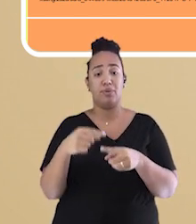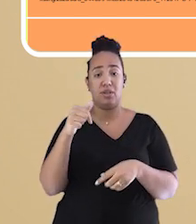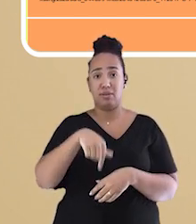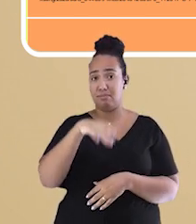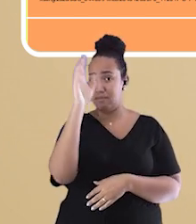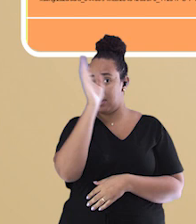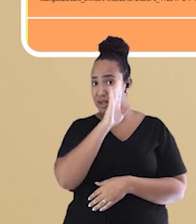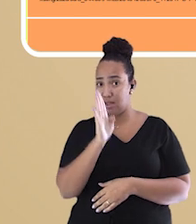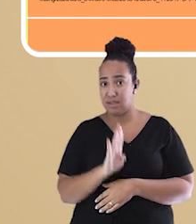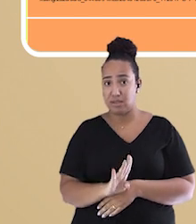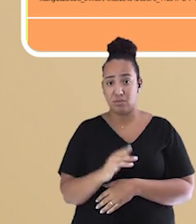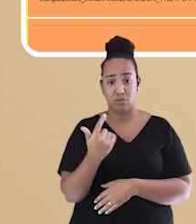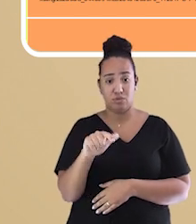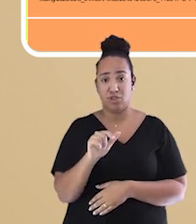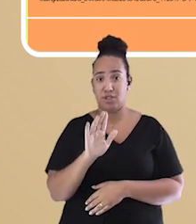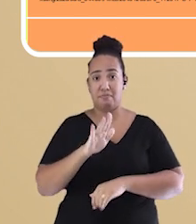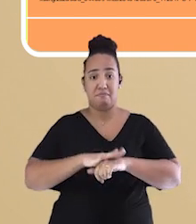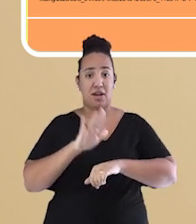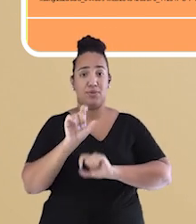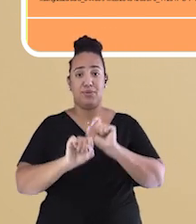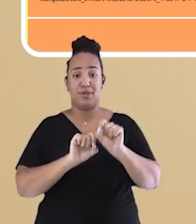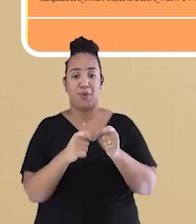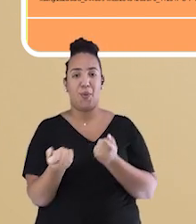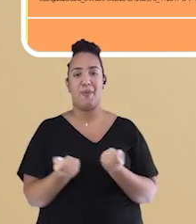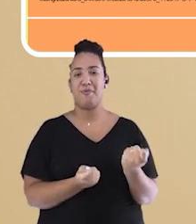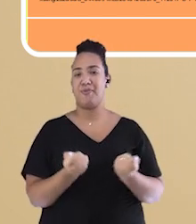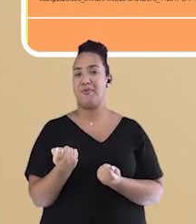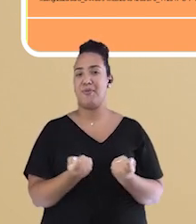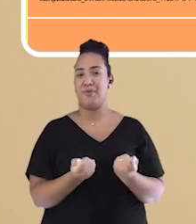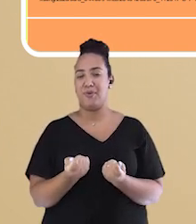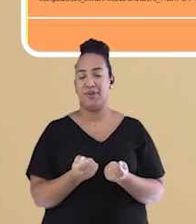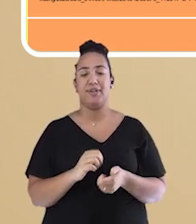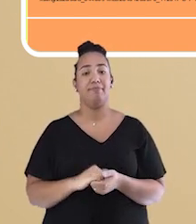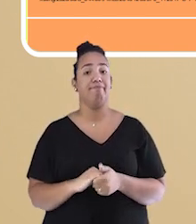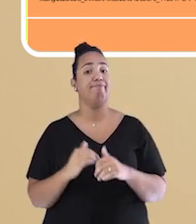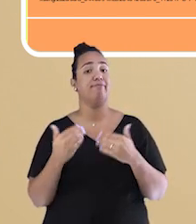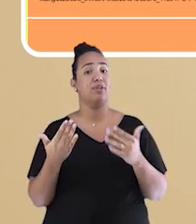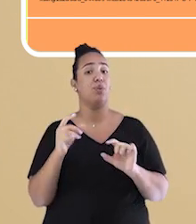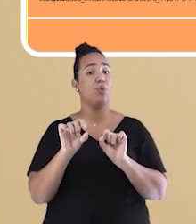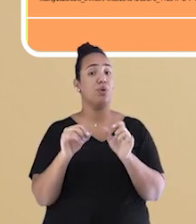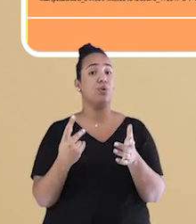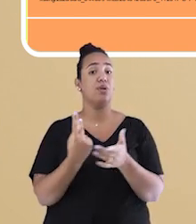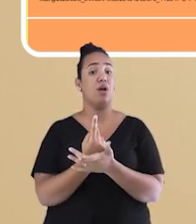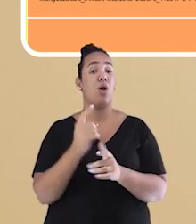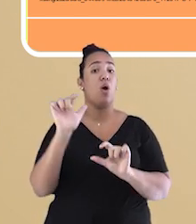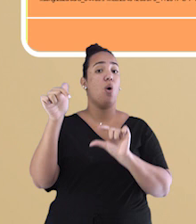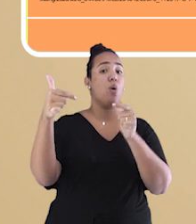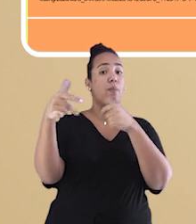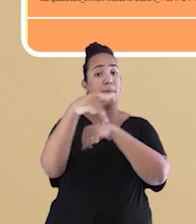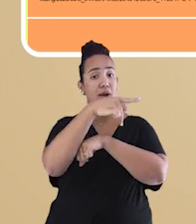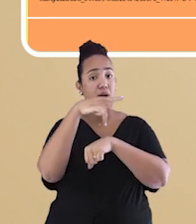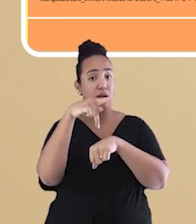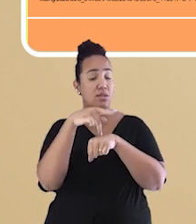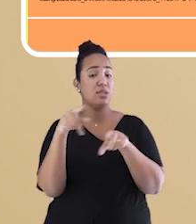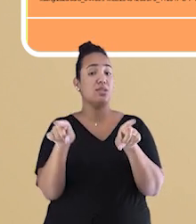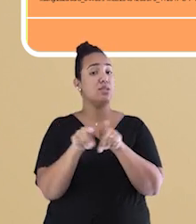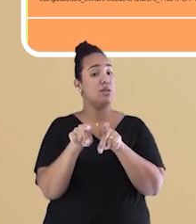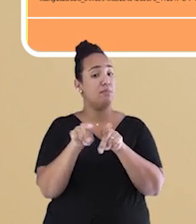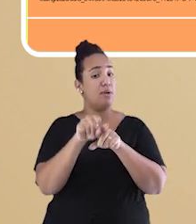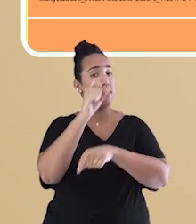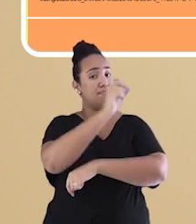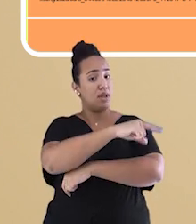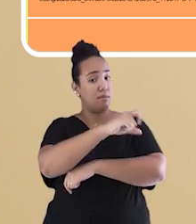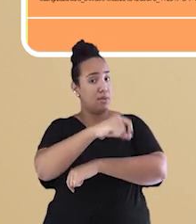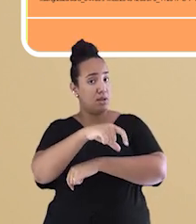Brasil não dominava mais a venda do produto, tendo em vista que outros países também começaram a plantar